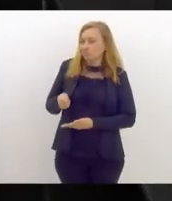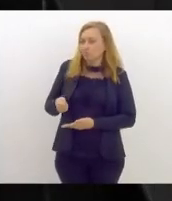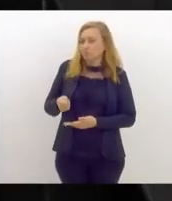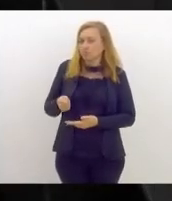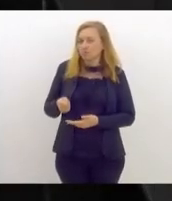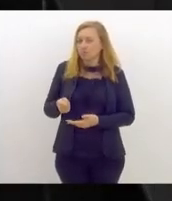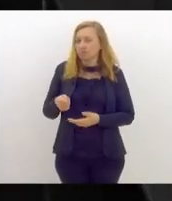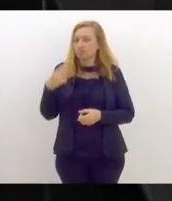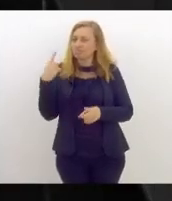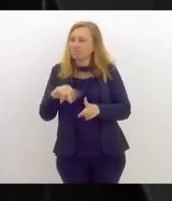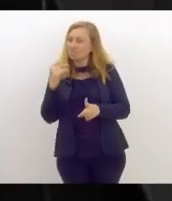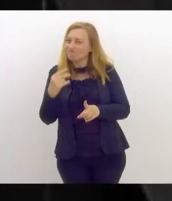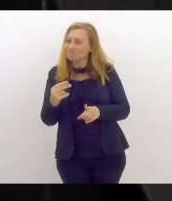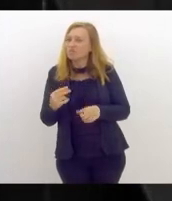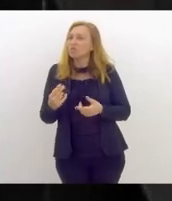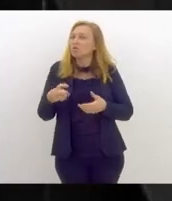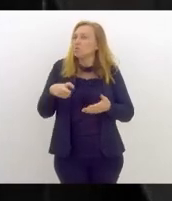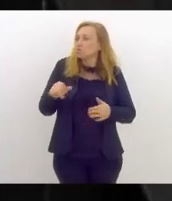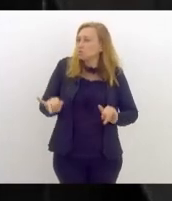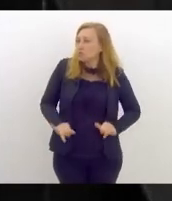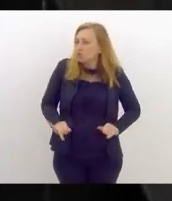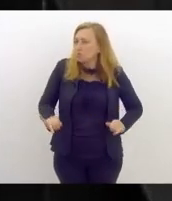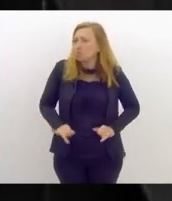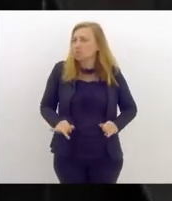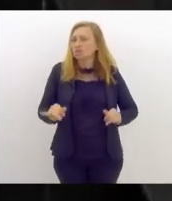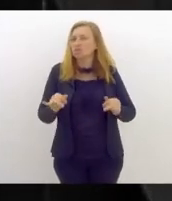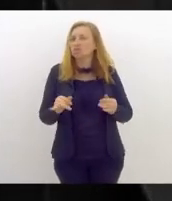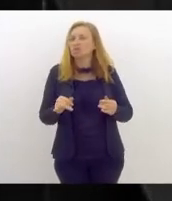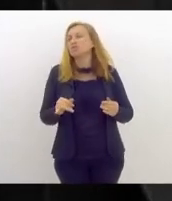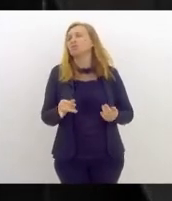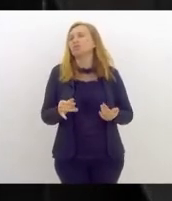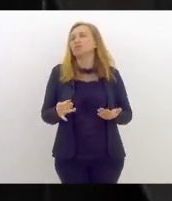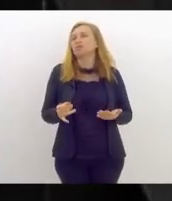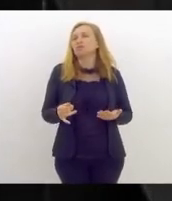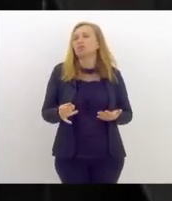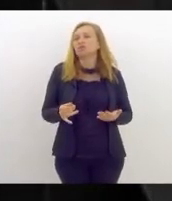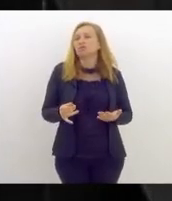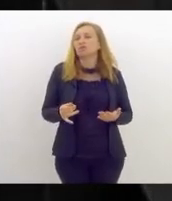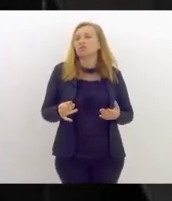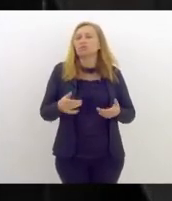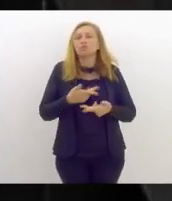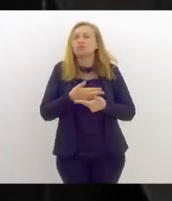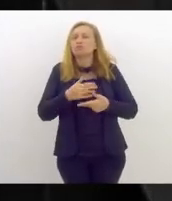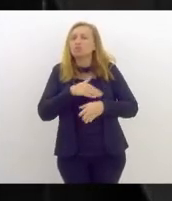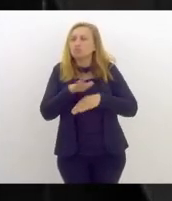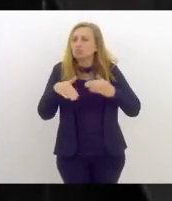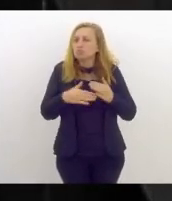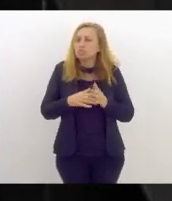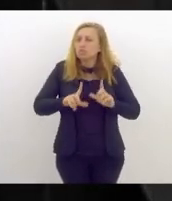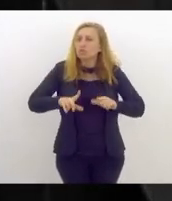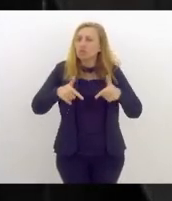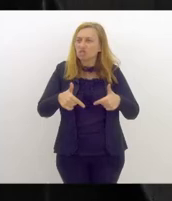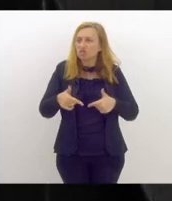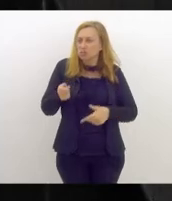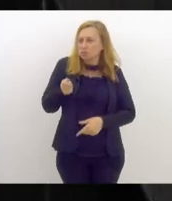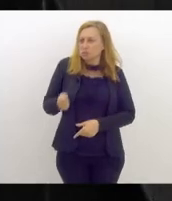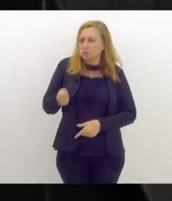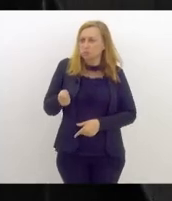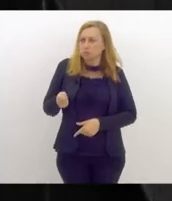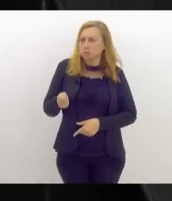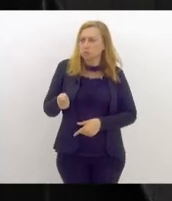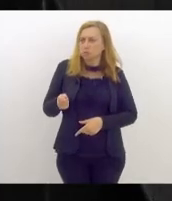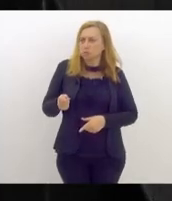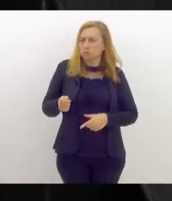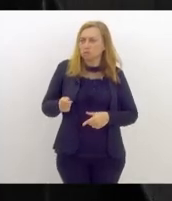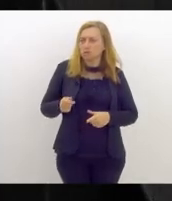tortura contra barbaria enfim contra o fascismo todas as formas autoritárias de exercer o governo exerceu o poder